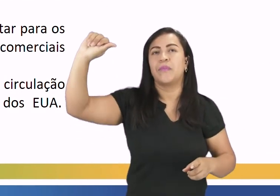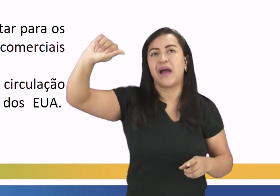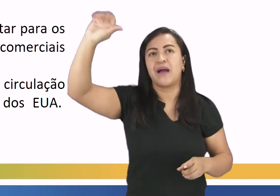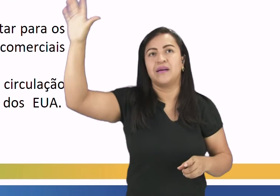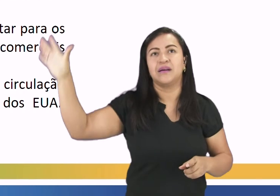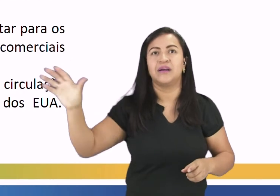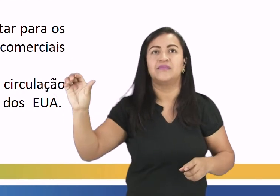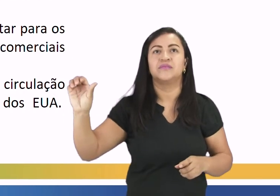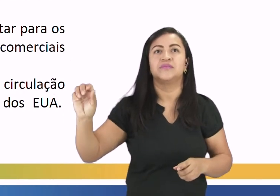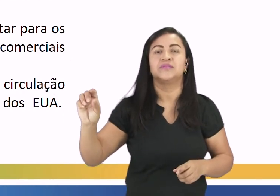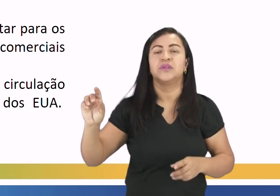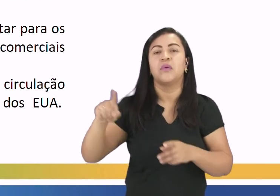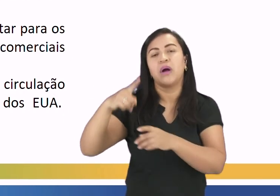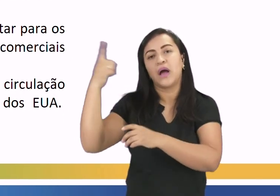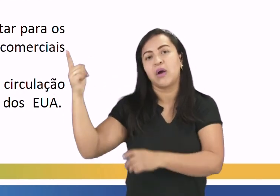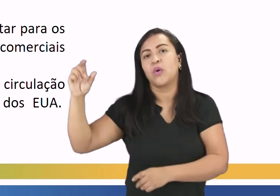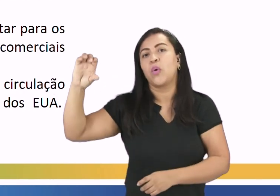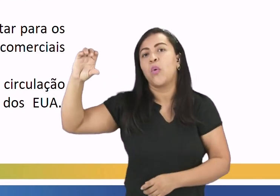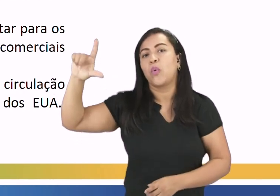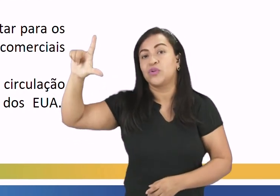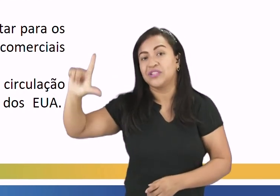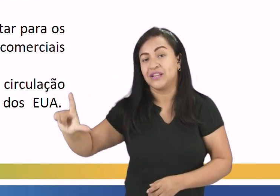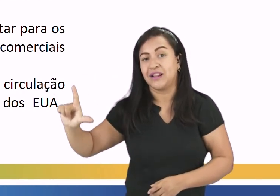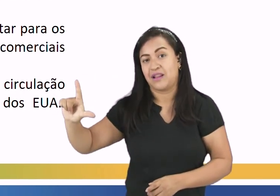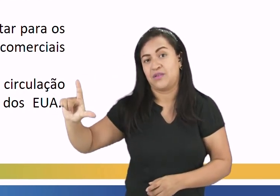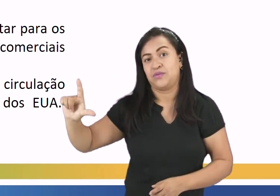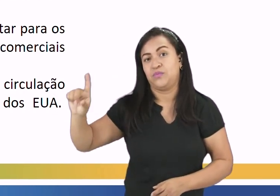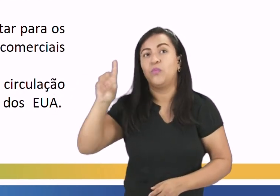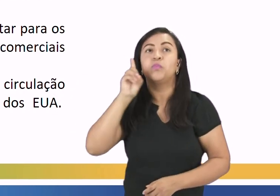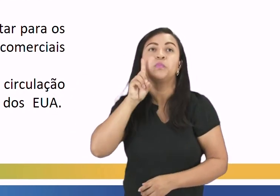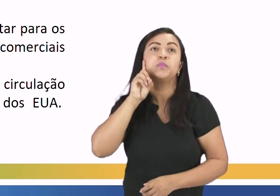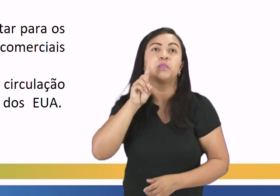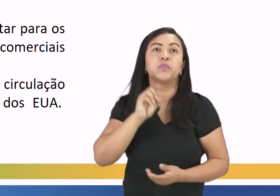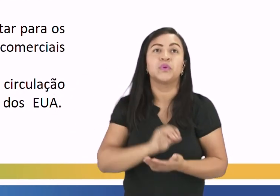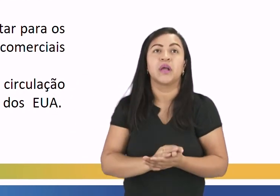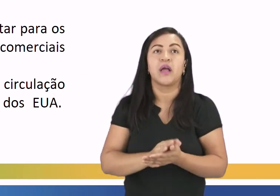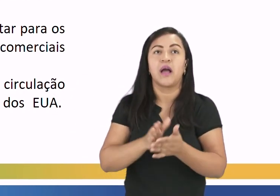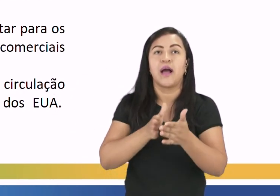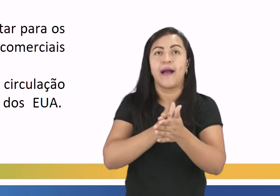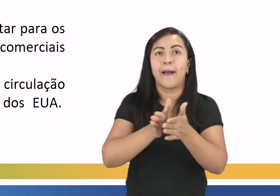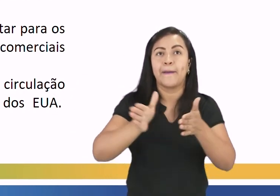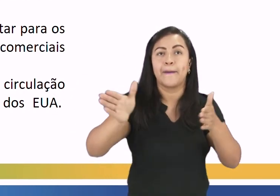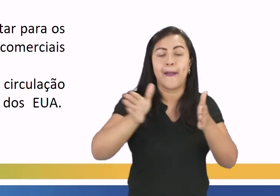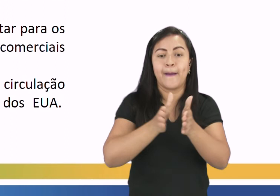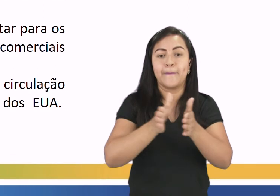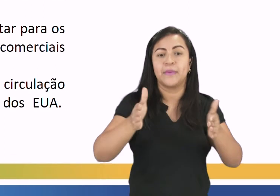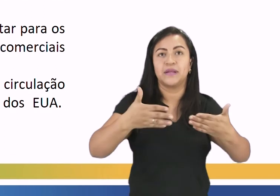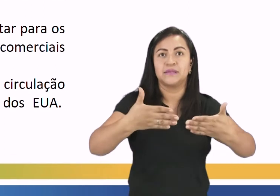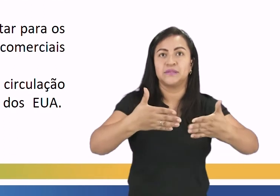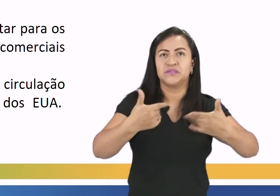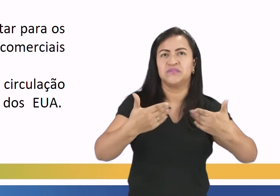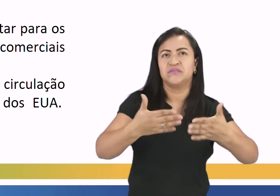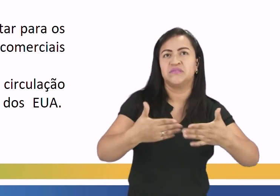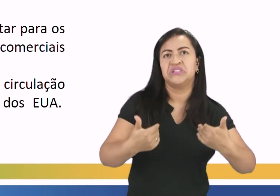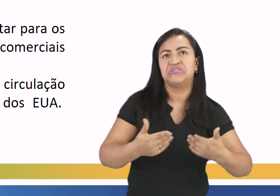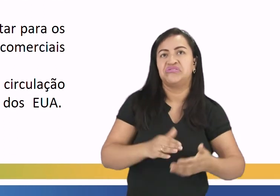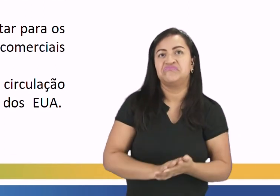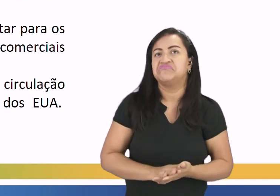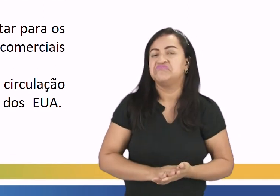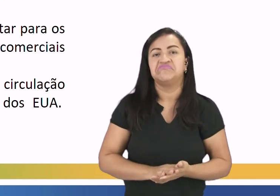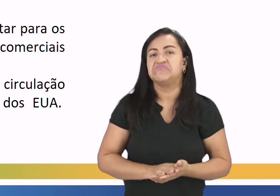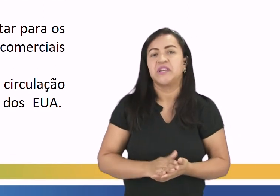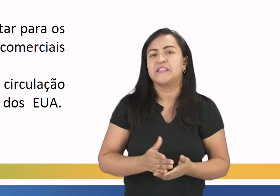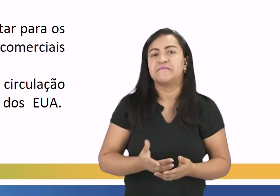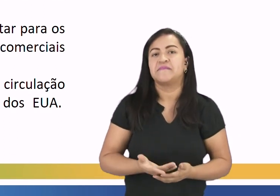leste dos Estados Unidos. C. A ampliação do Canal do Panamá não deve apresentar um aumento significativo